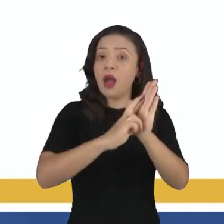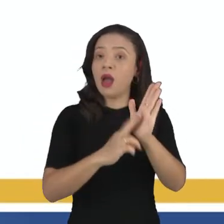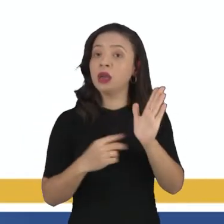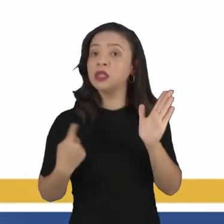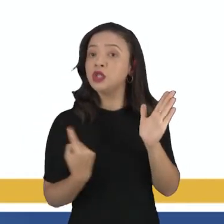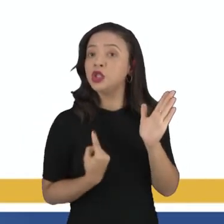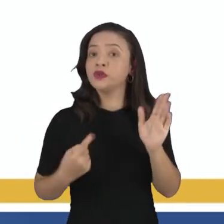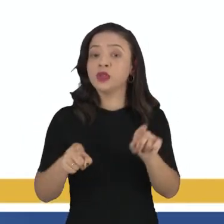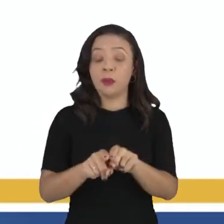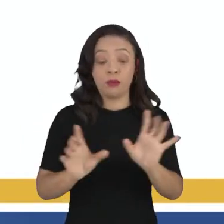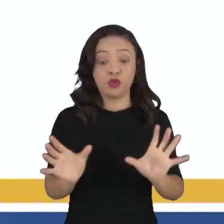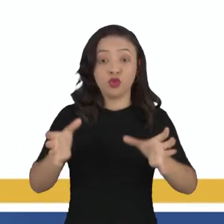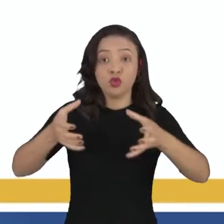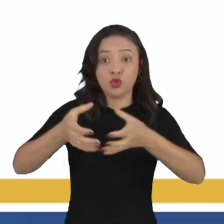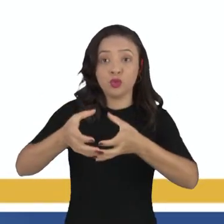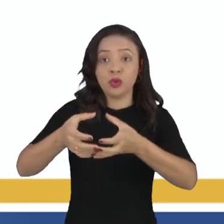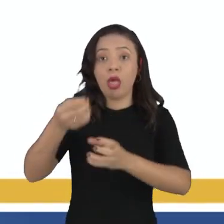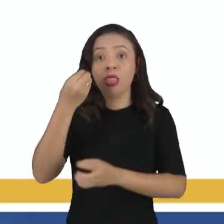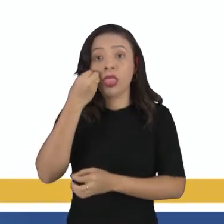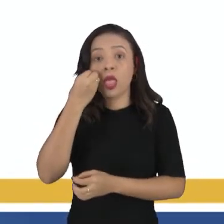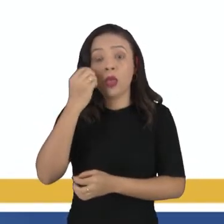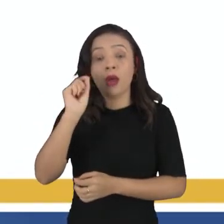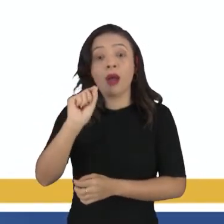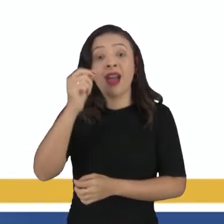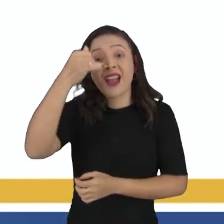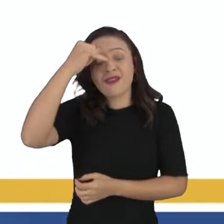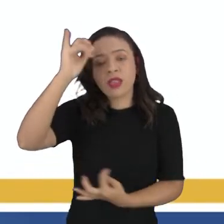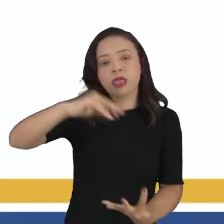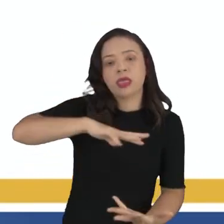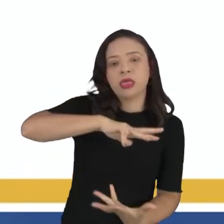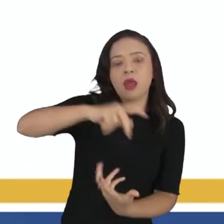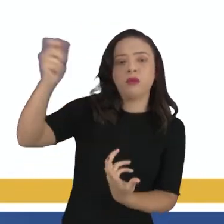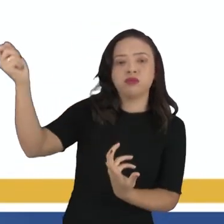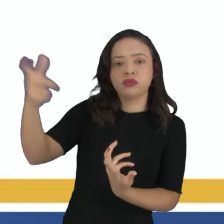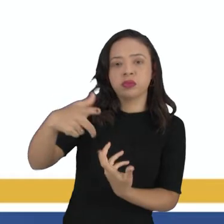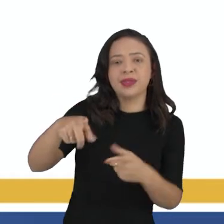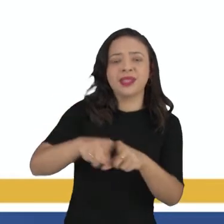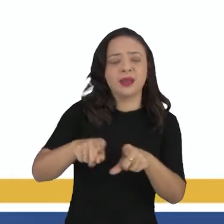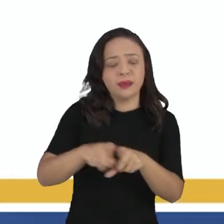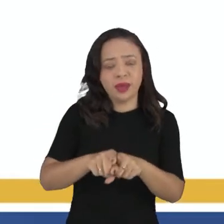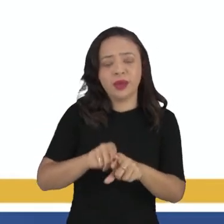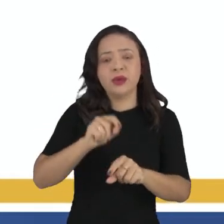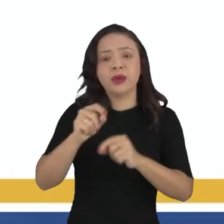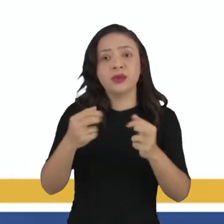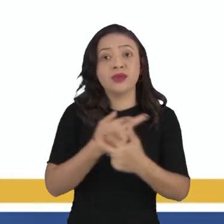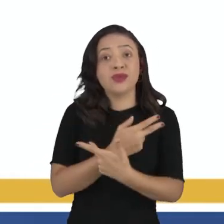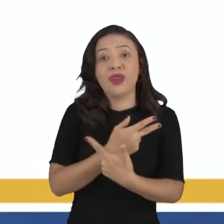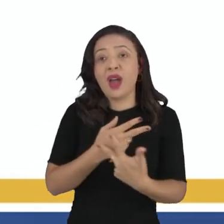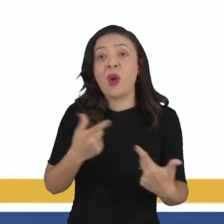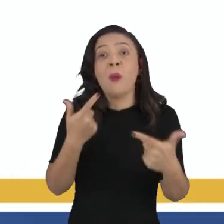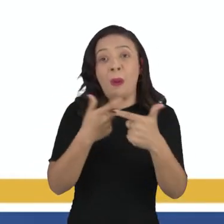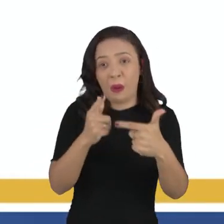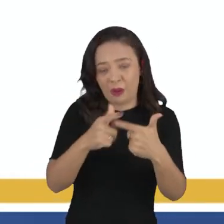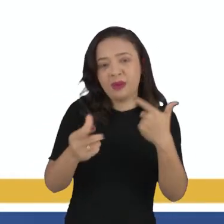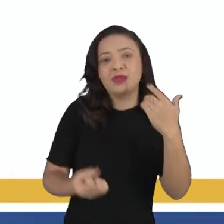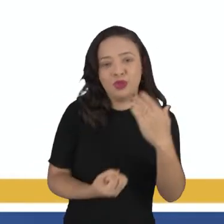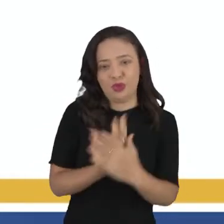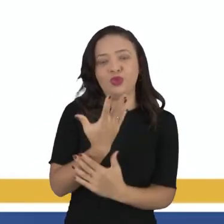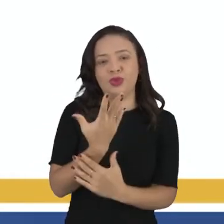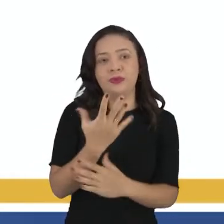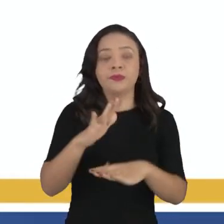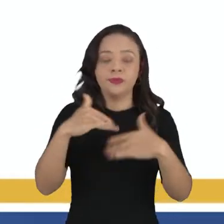individuais e coletivas para tentar frear o aquecimento global e as suas desastrosas consequências,